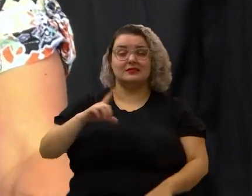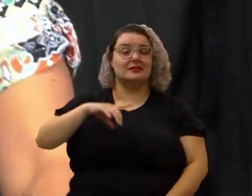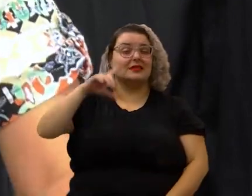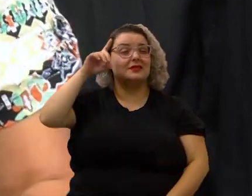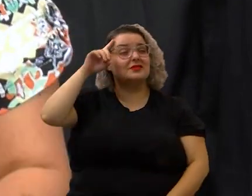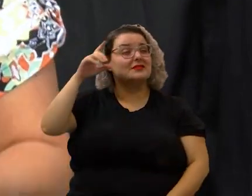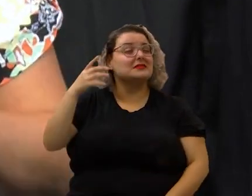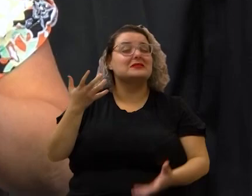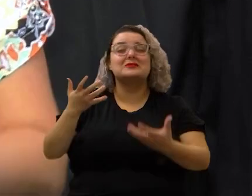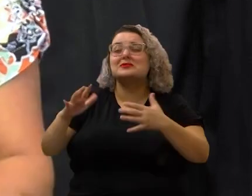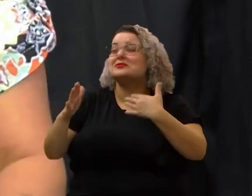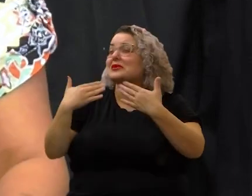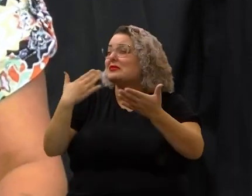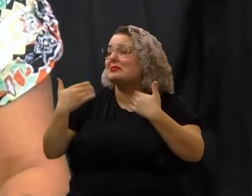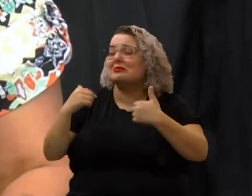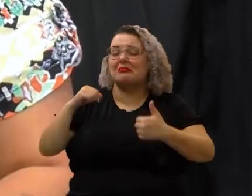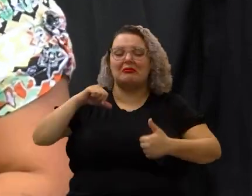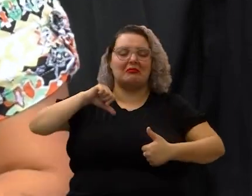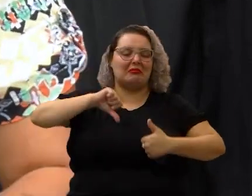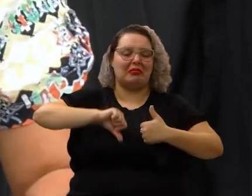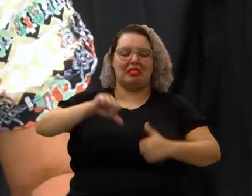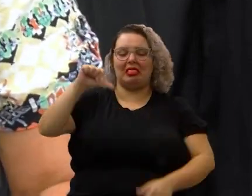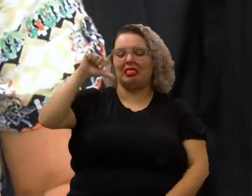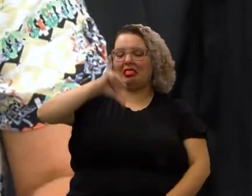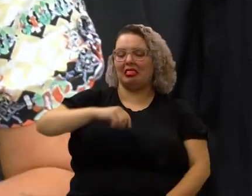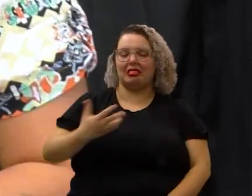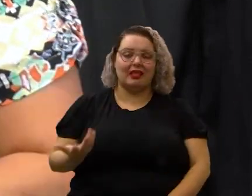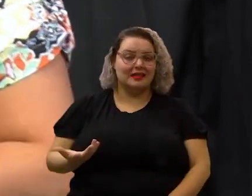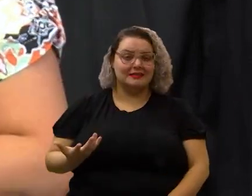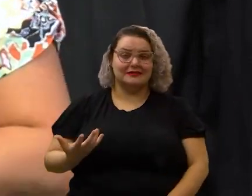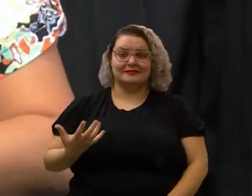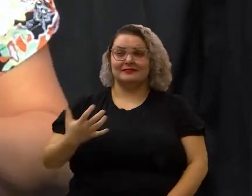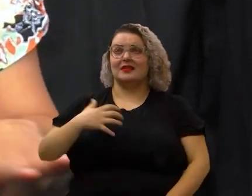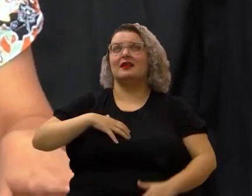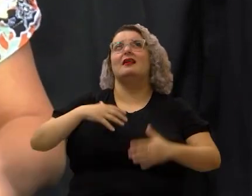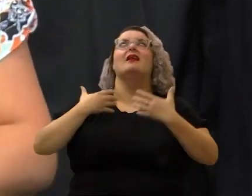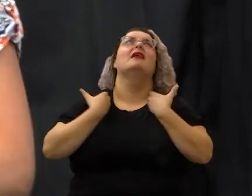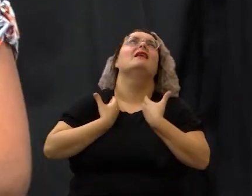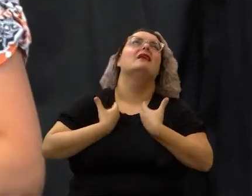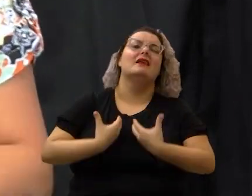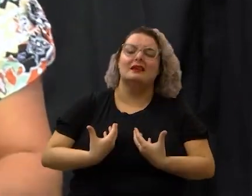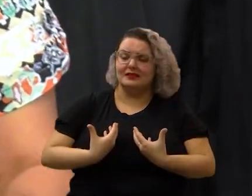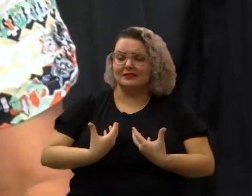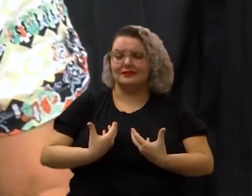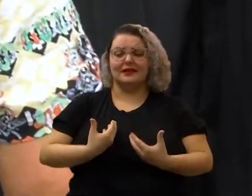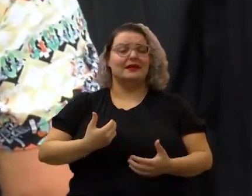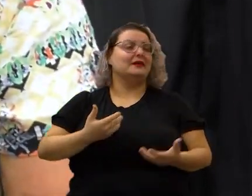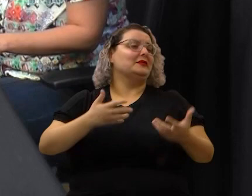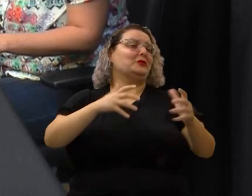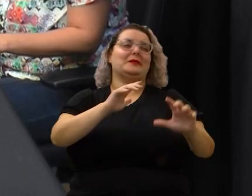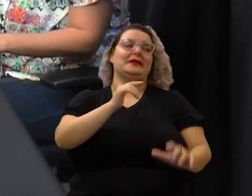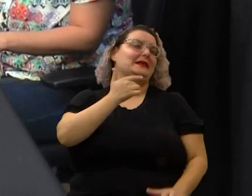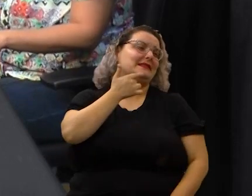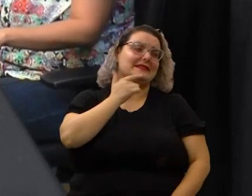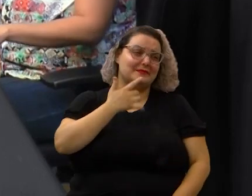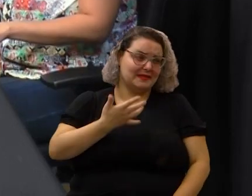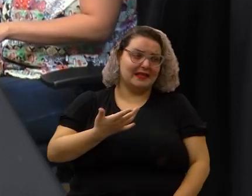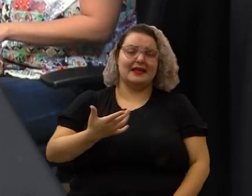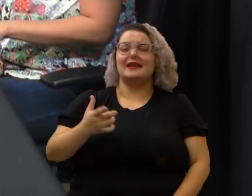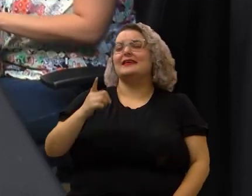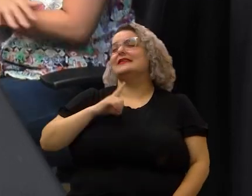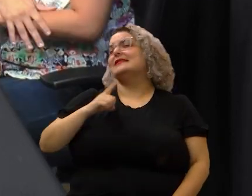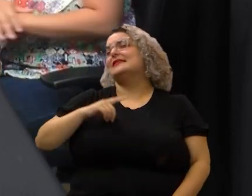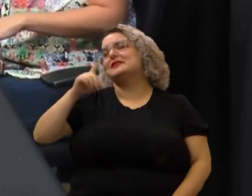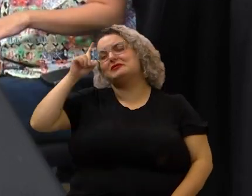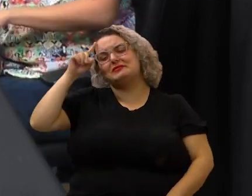afim, tem dia que você não tá afim de conversar com ninguém, você tá de mau humor, tem dia que você tá esgotada. Super simpática também, né?